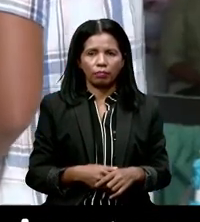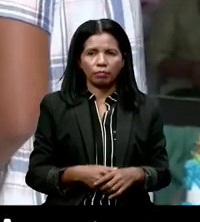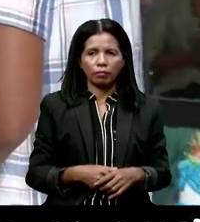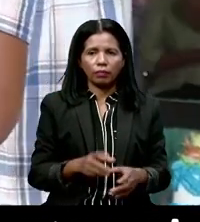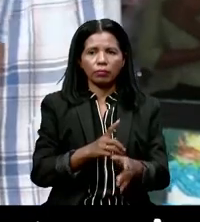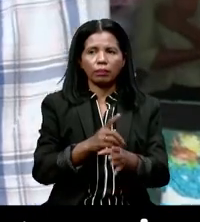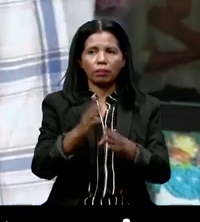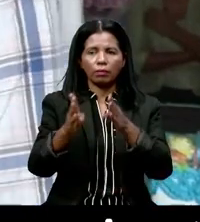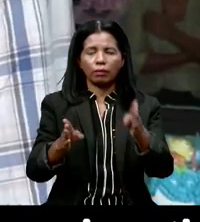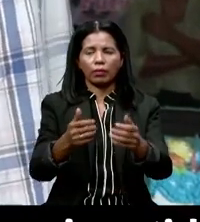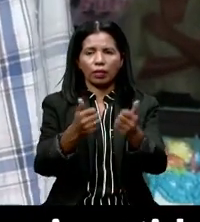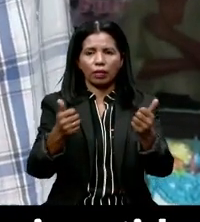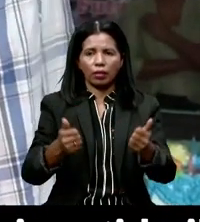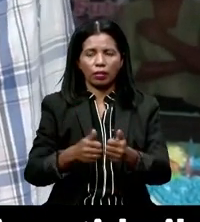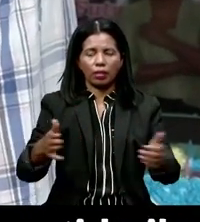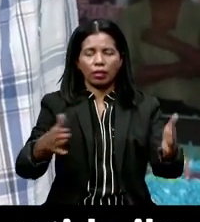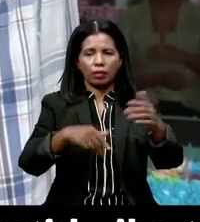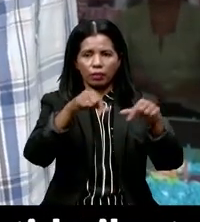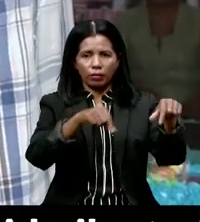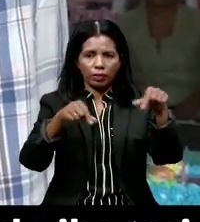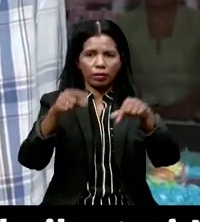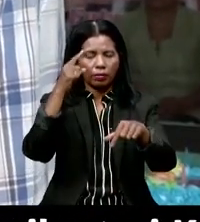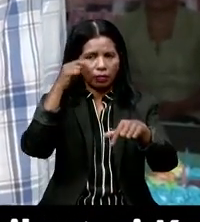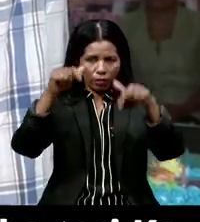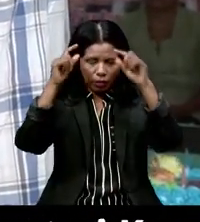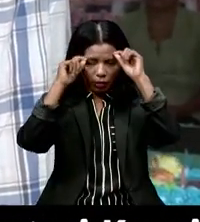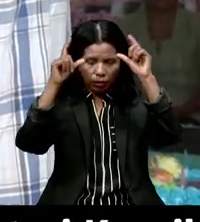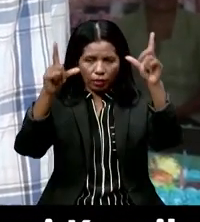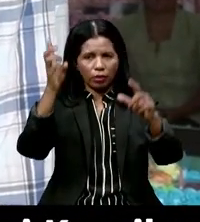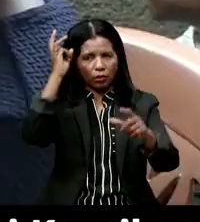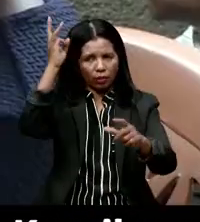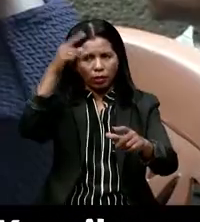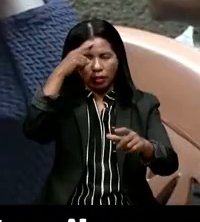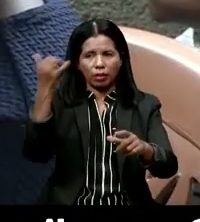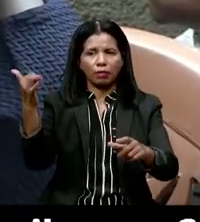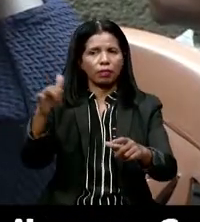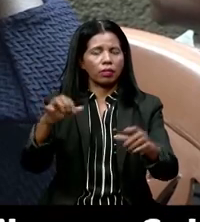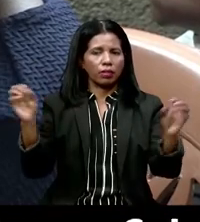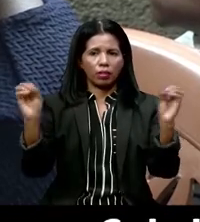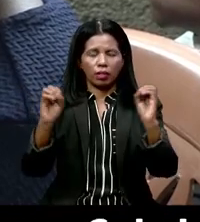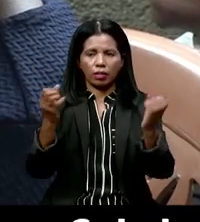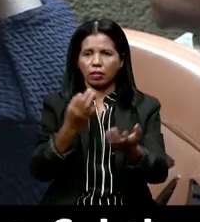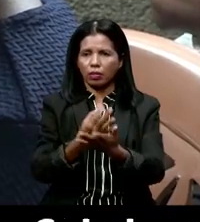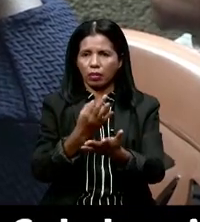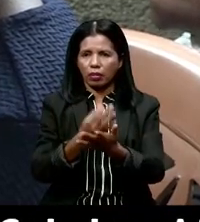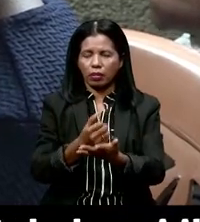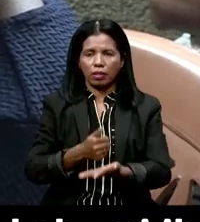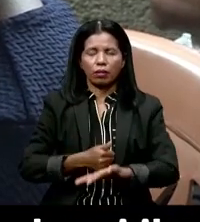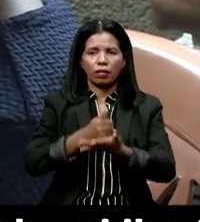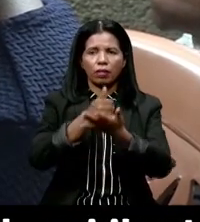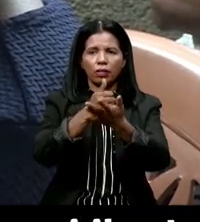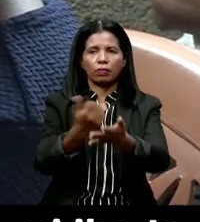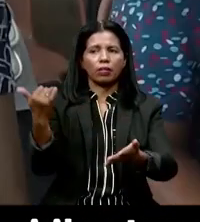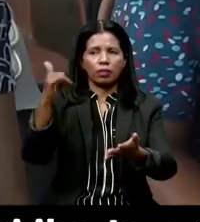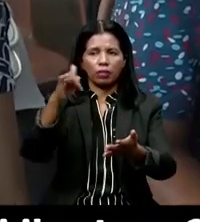Diretor Executivo da Associação Alibo Deficiência Matane Timor-Leste preocupa também se a lei a fundo suficiente a to